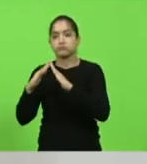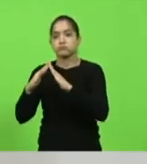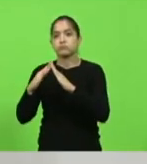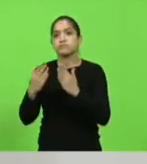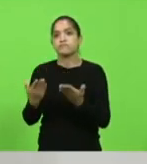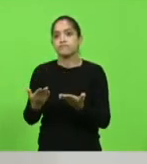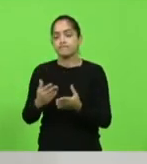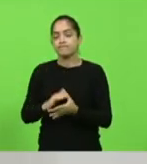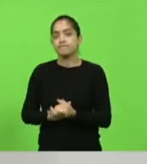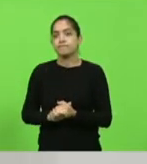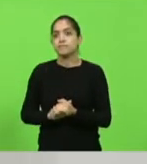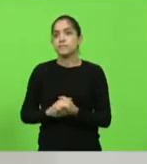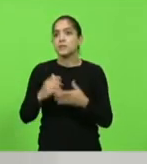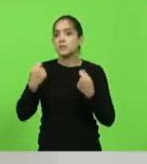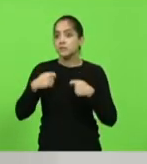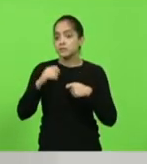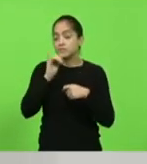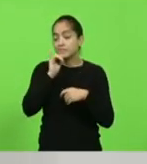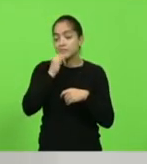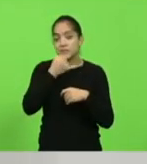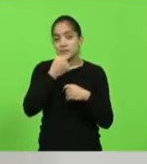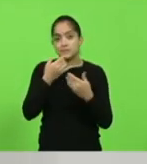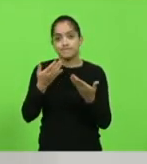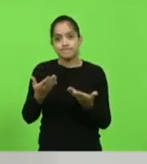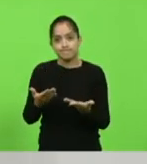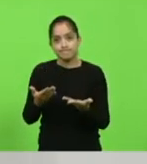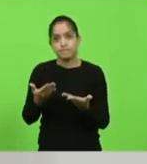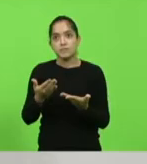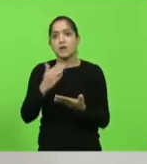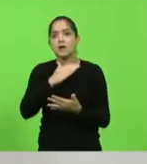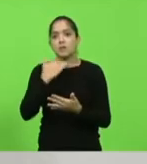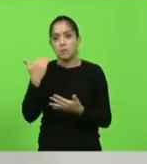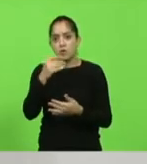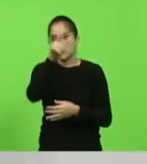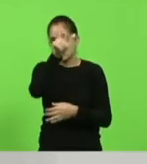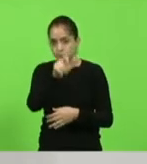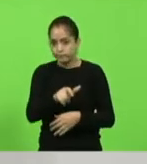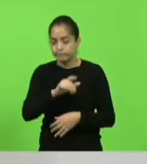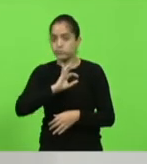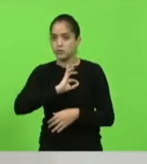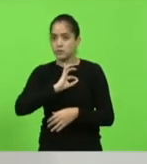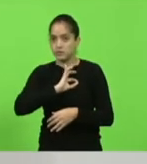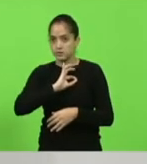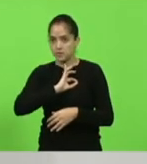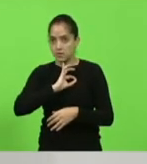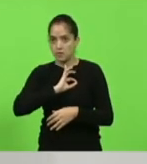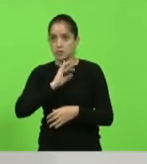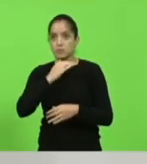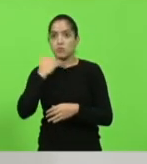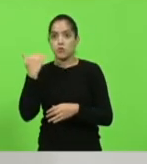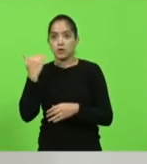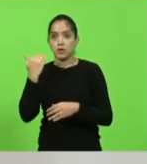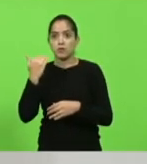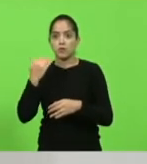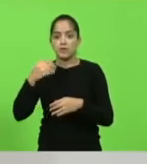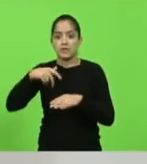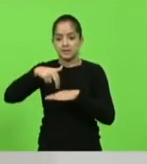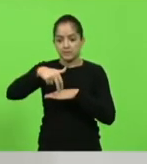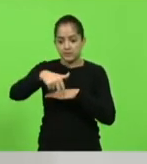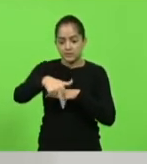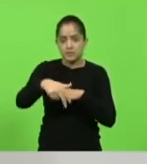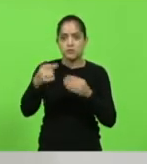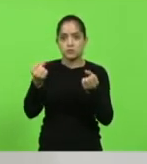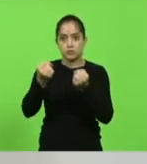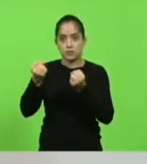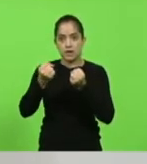então nós temos que lamentar a morte do policial que foi atingido quando desceu da viatura